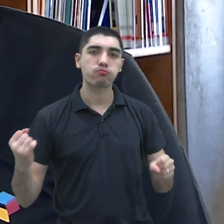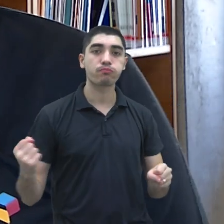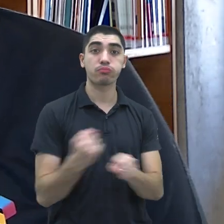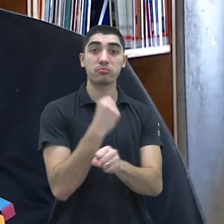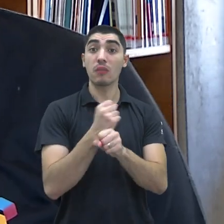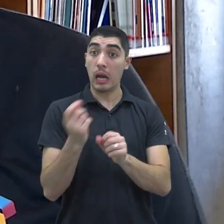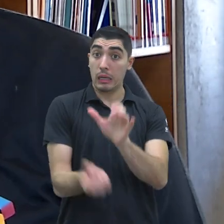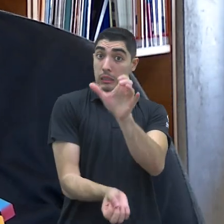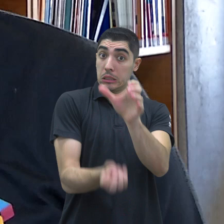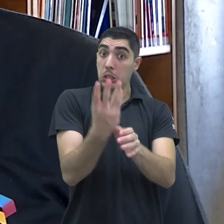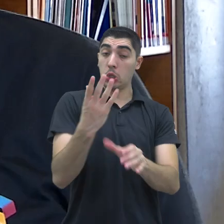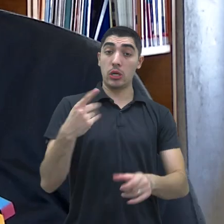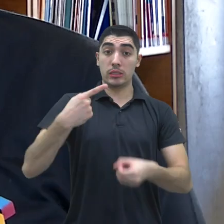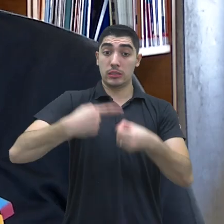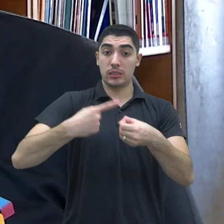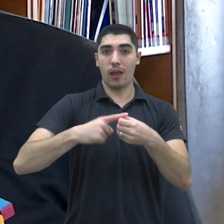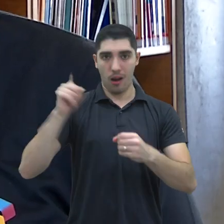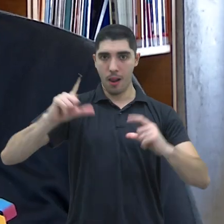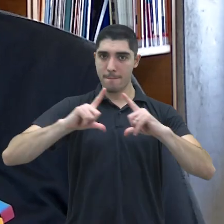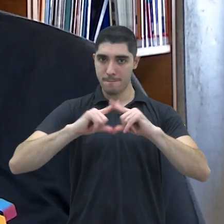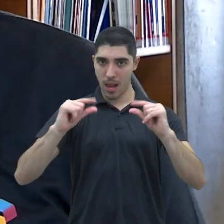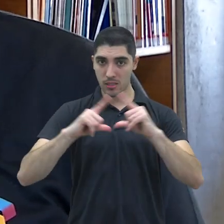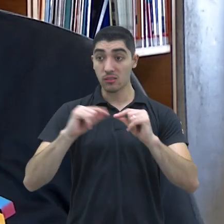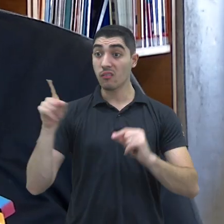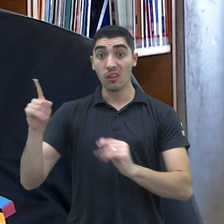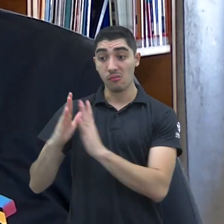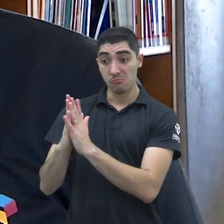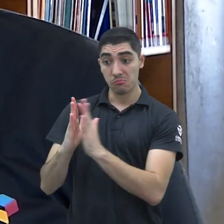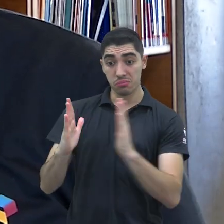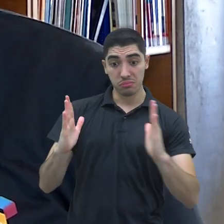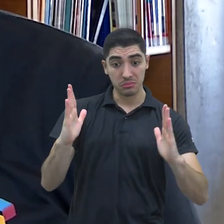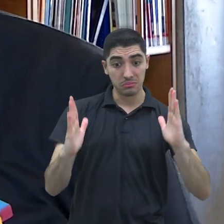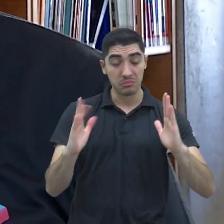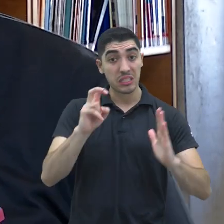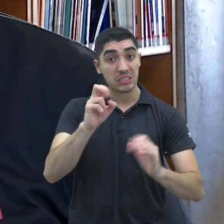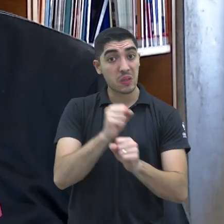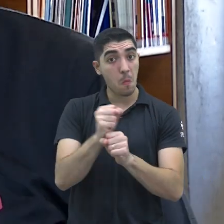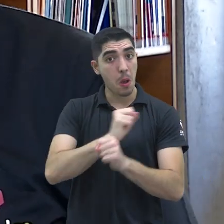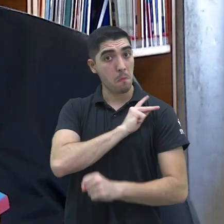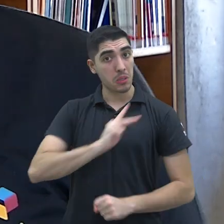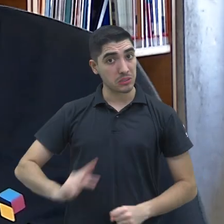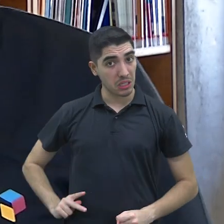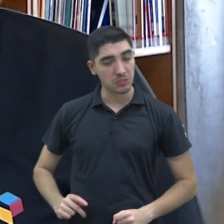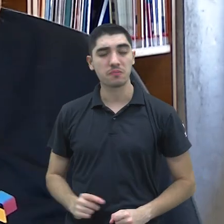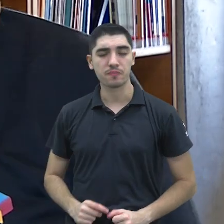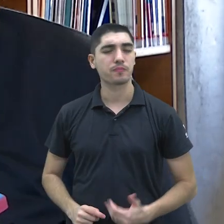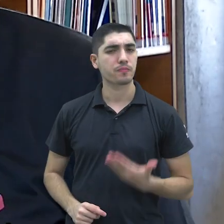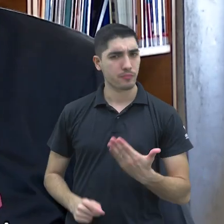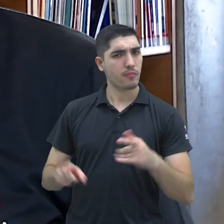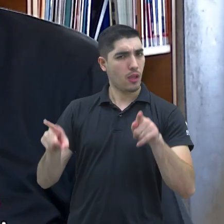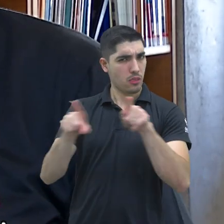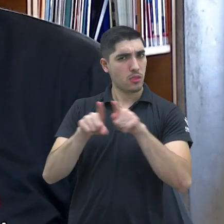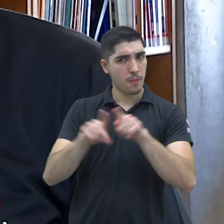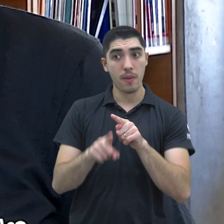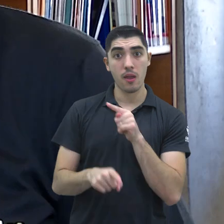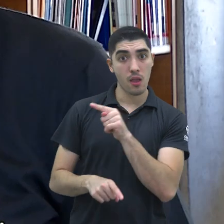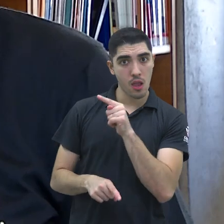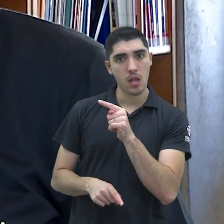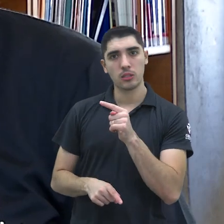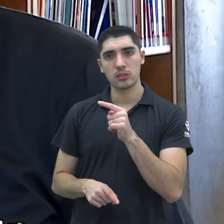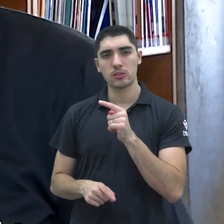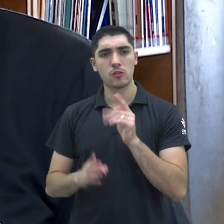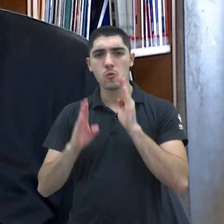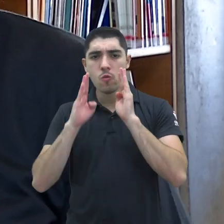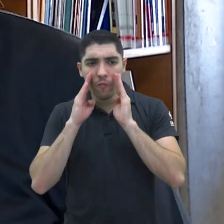uma cidade, né, Brasília, nesse mandato aí de 5 anos. Além disso, ele